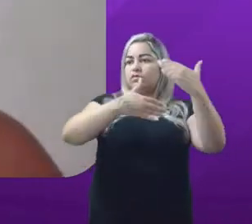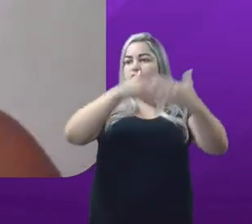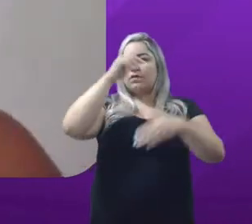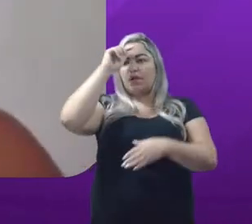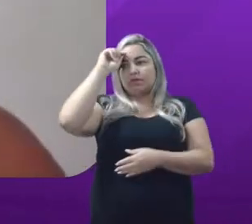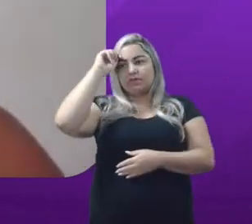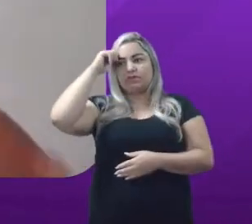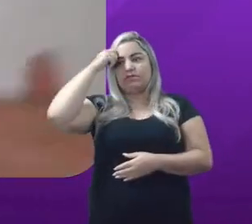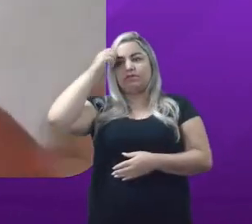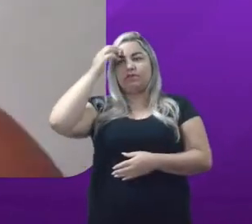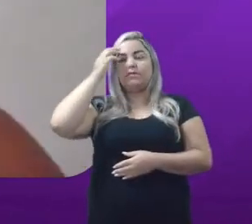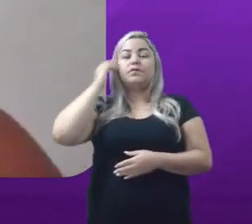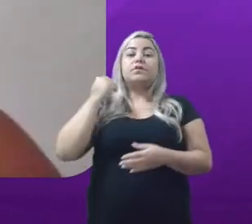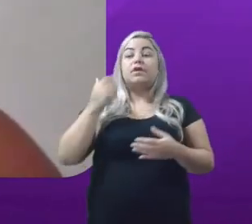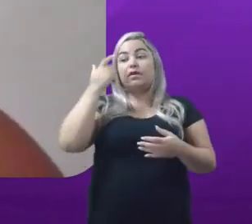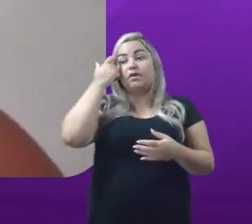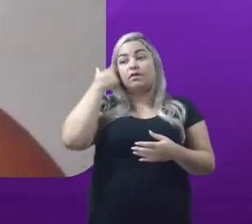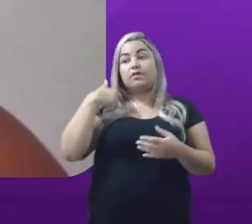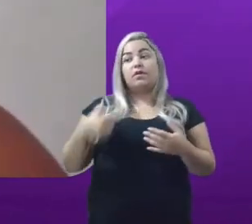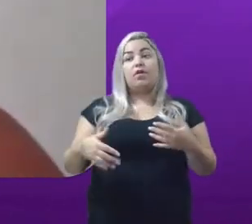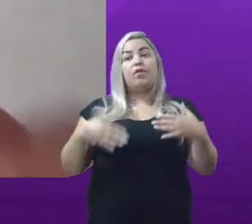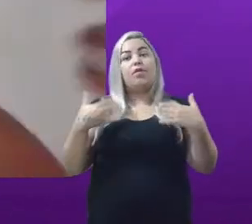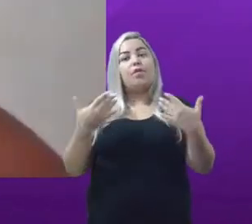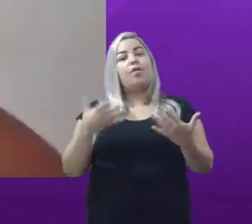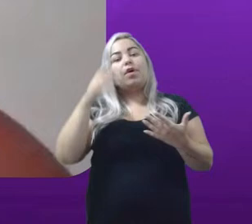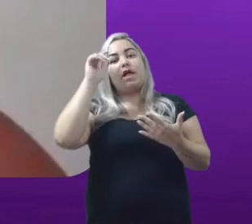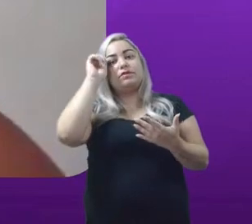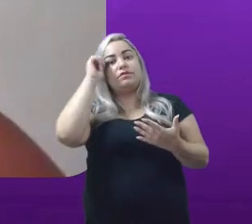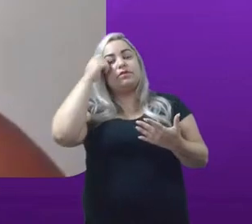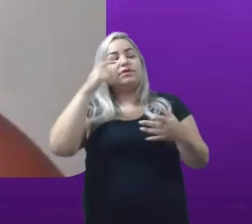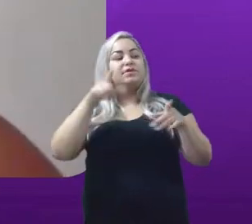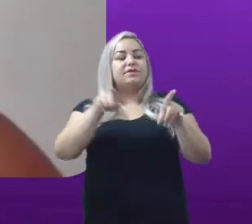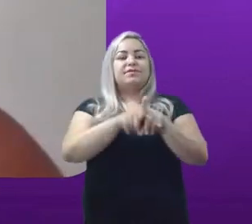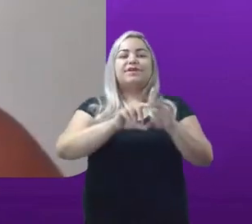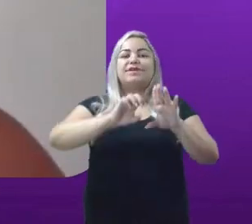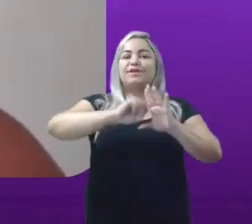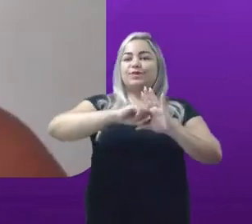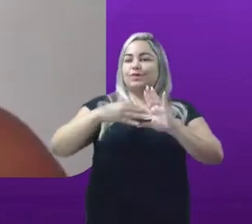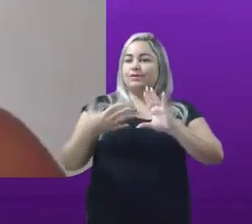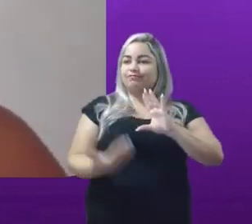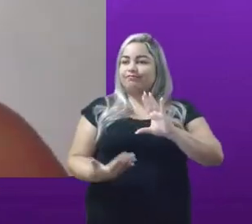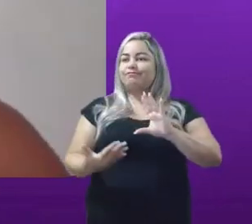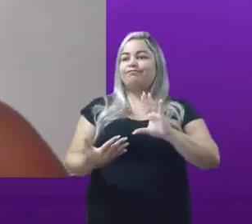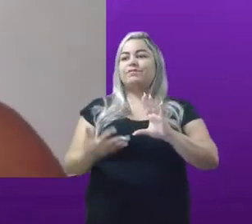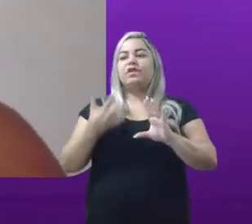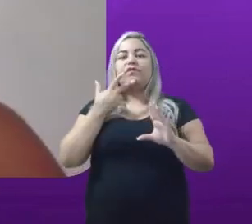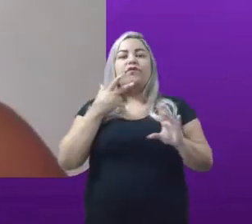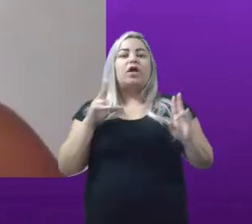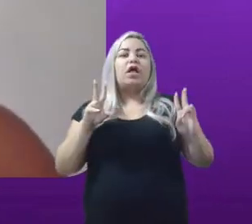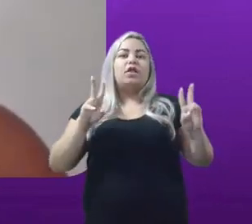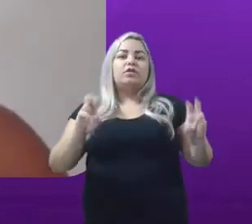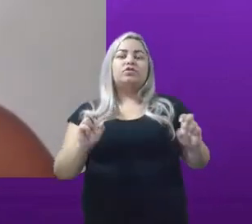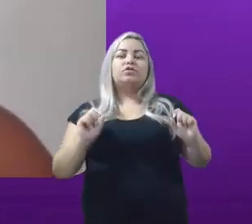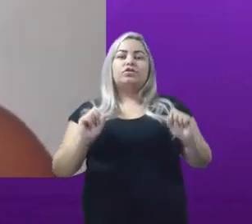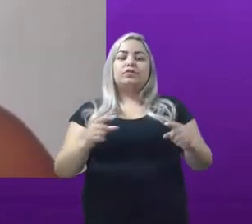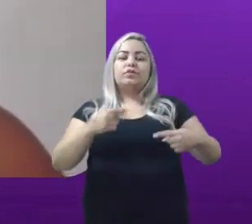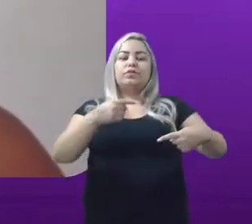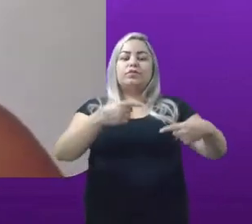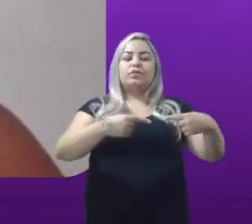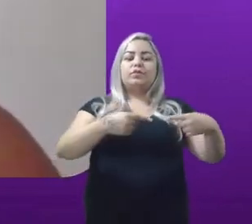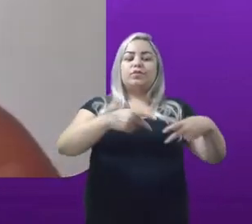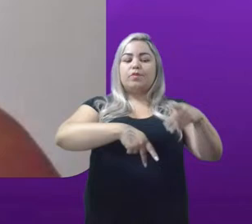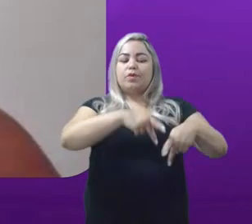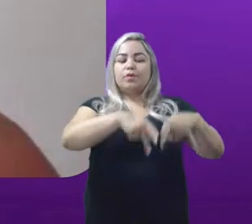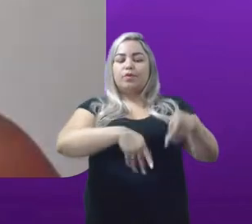racismo ambiental. Então, o racismo ambiental é justamente esse conceito que trata de populações,